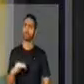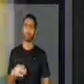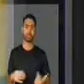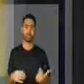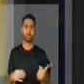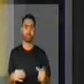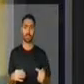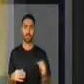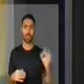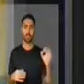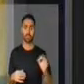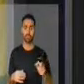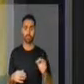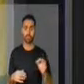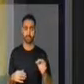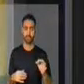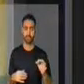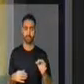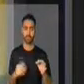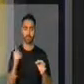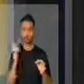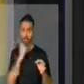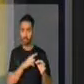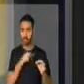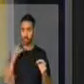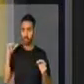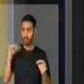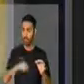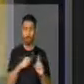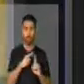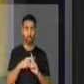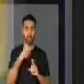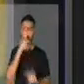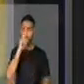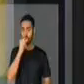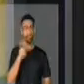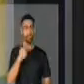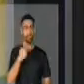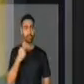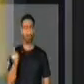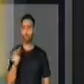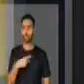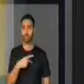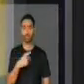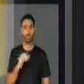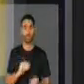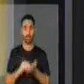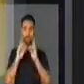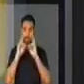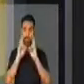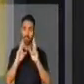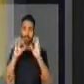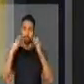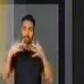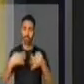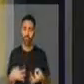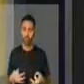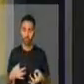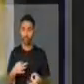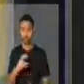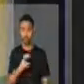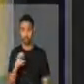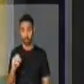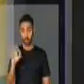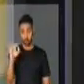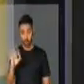receberam opioides fortes. Isso não pode acontecer, essa é uma realidade, é uma questão até de dignidade. 55% dos pacientes dessa